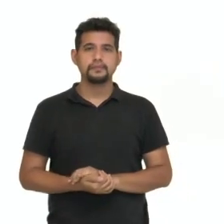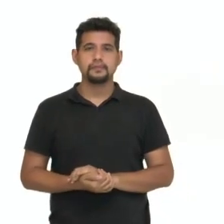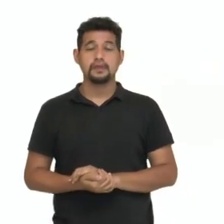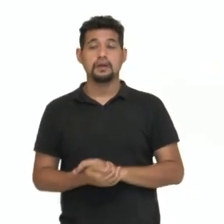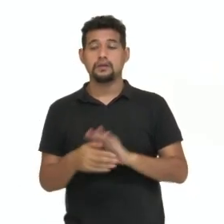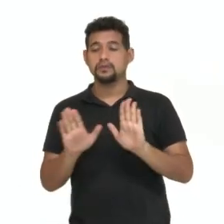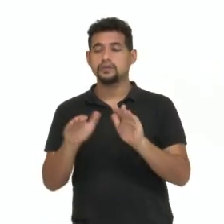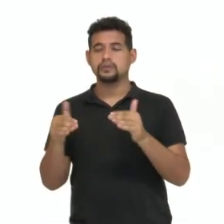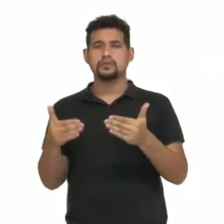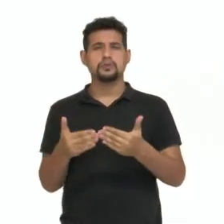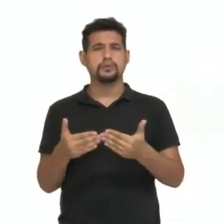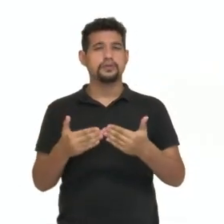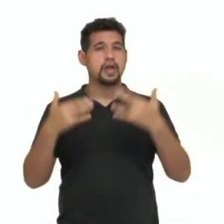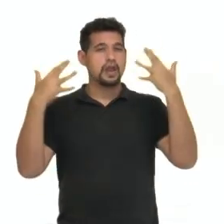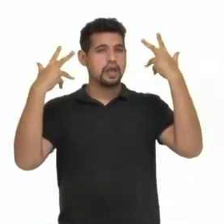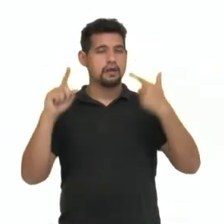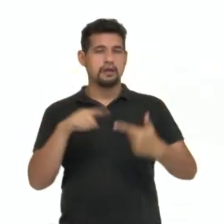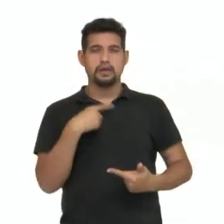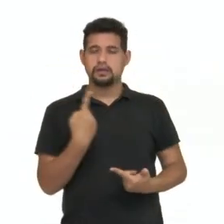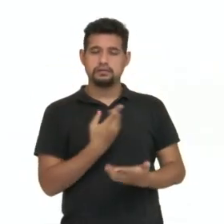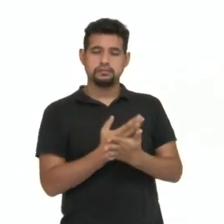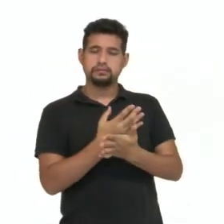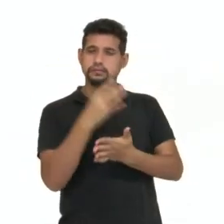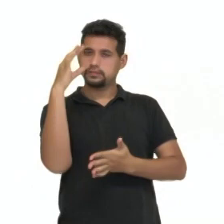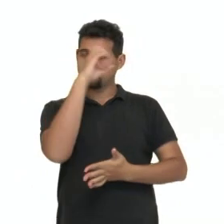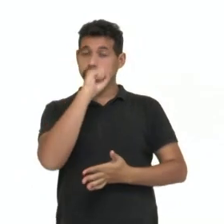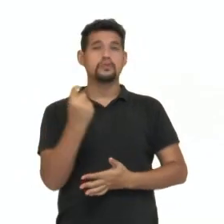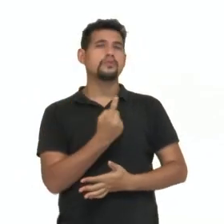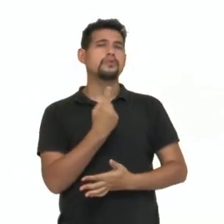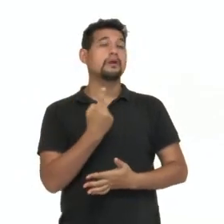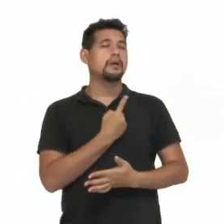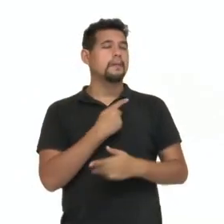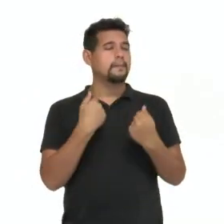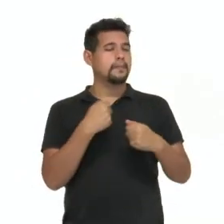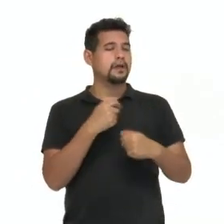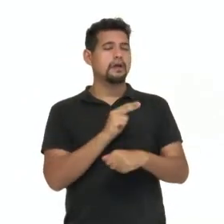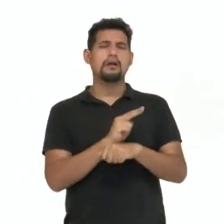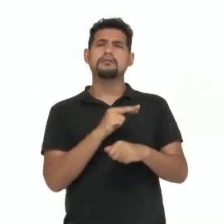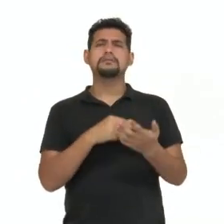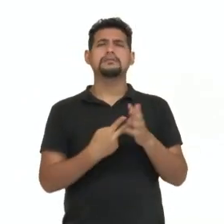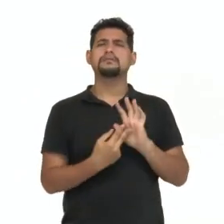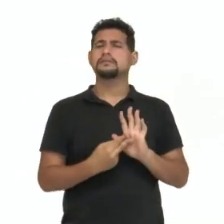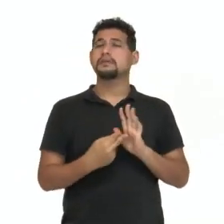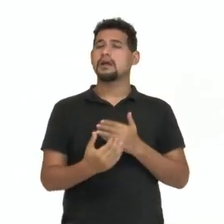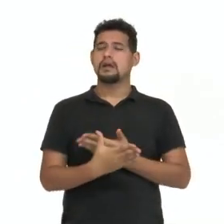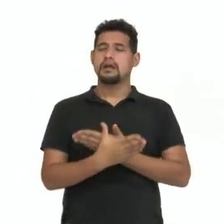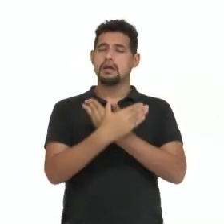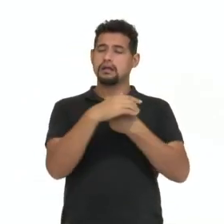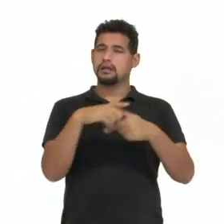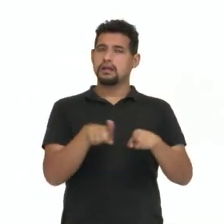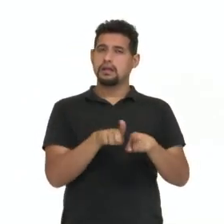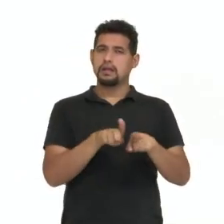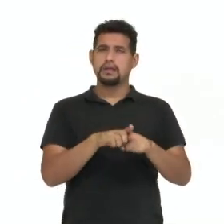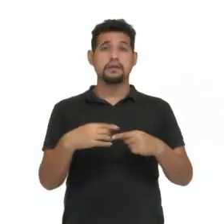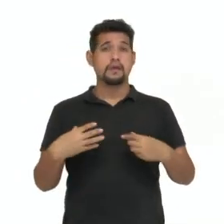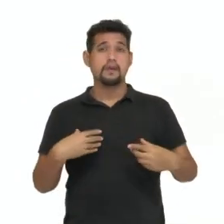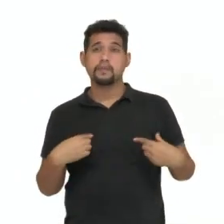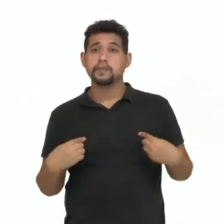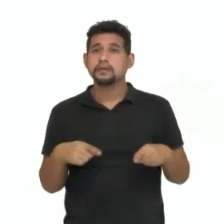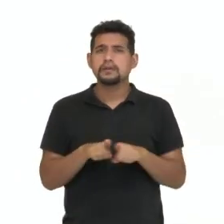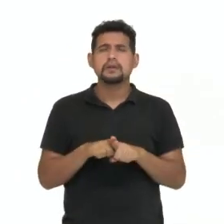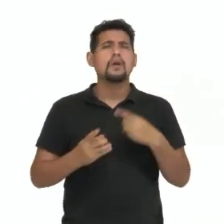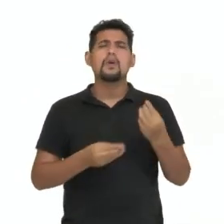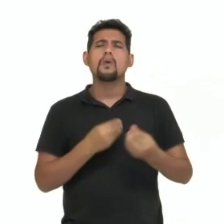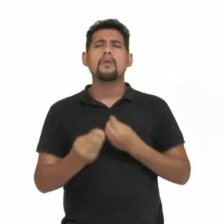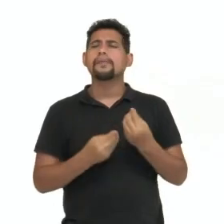Dos grupos de animais que estudamos até agora, os únicos que têm cuidado parental são as aves e os mamíferos. Quais as vantagens desse